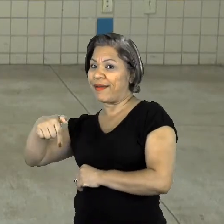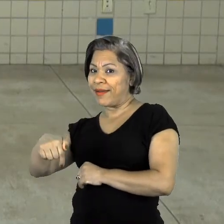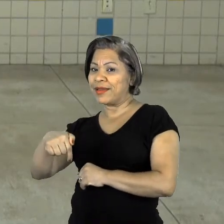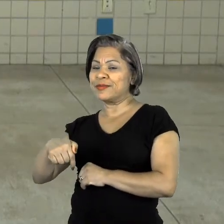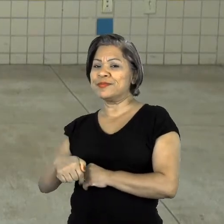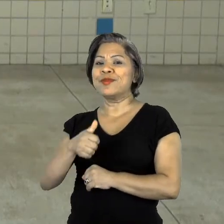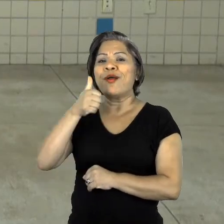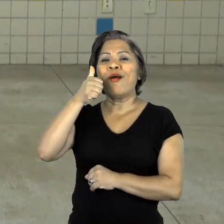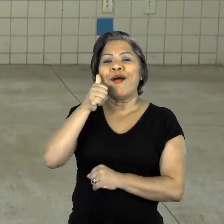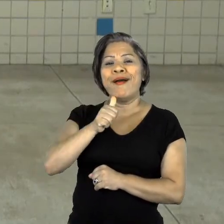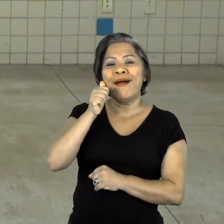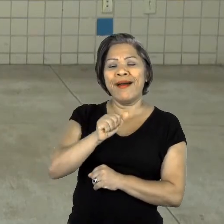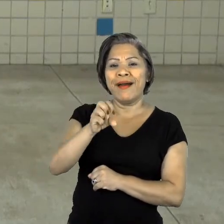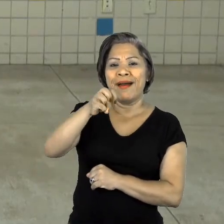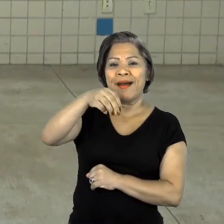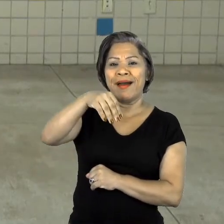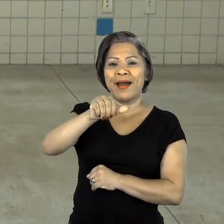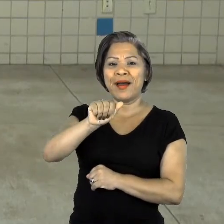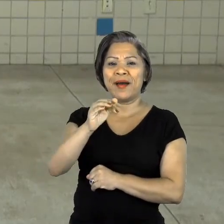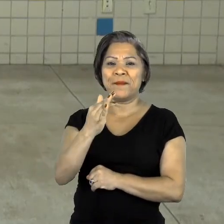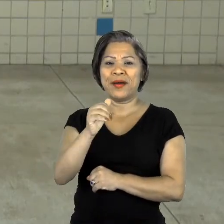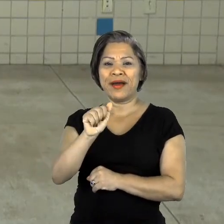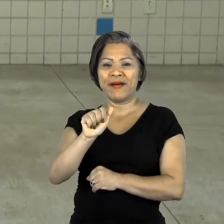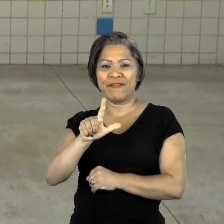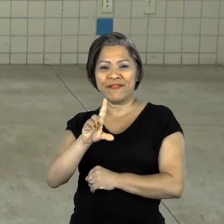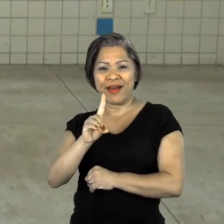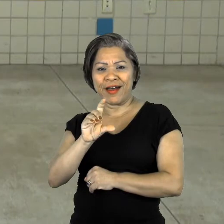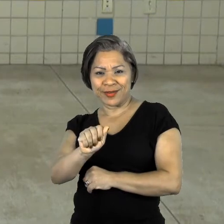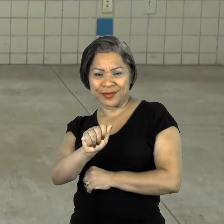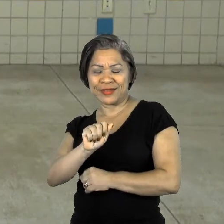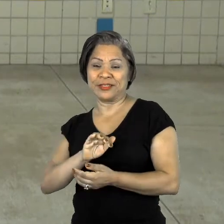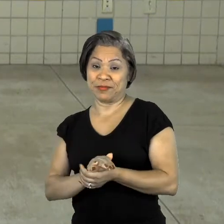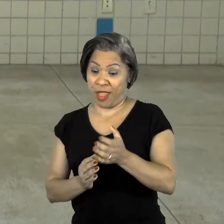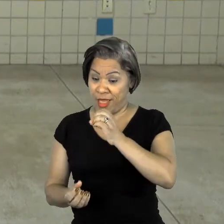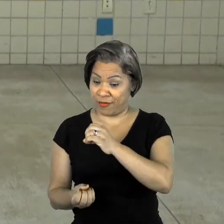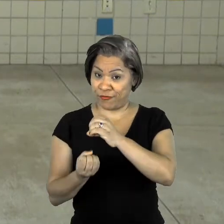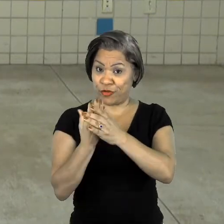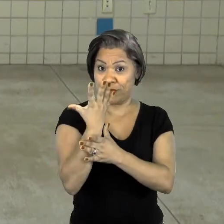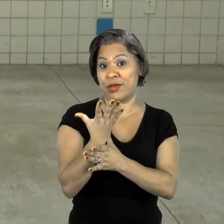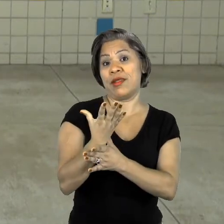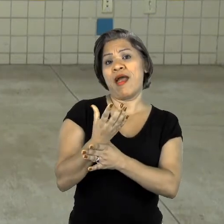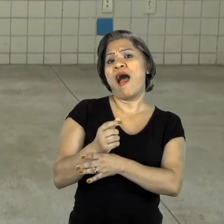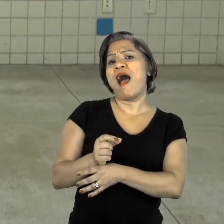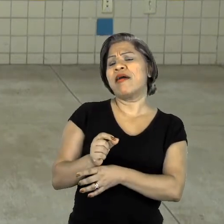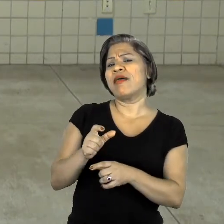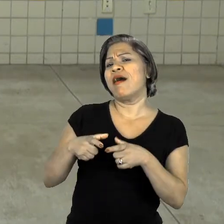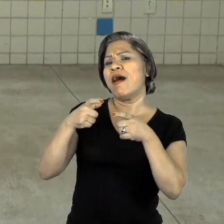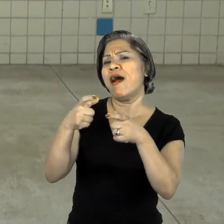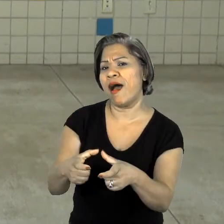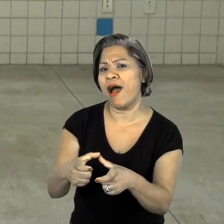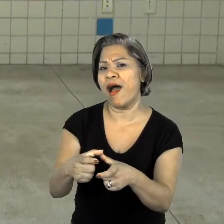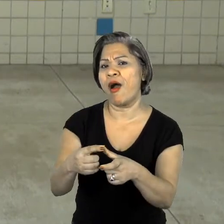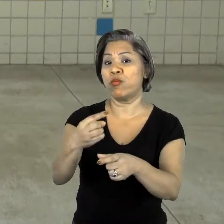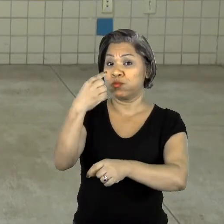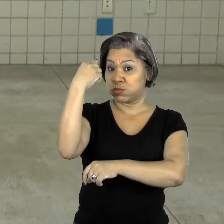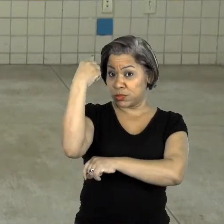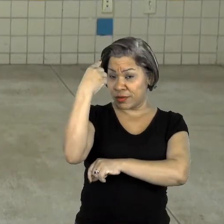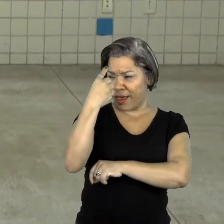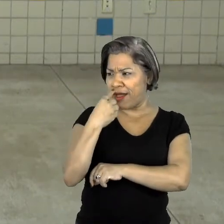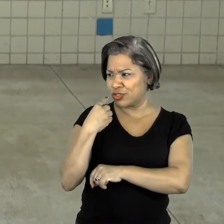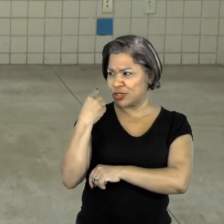A Mafalda é uma personagem que foi criada na Argentina e por sua crítica